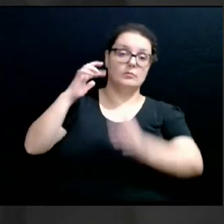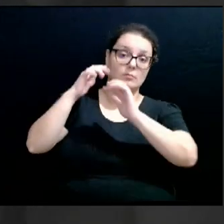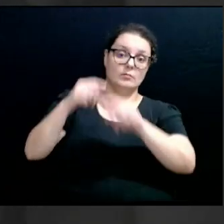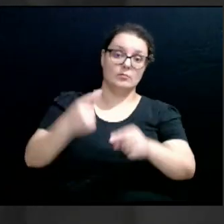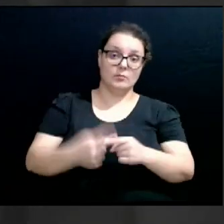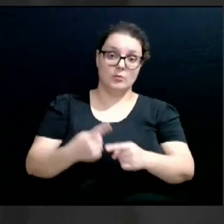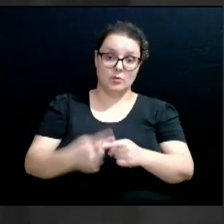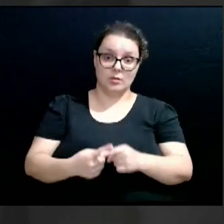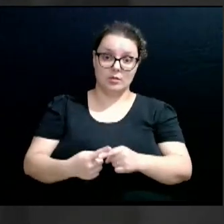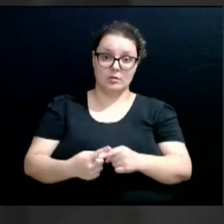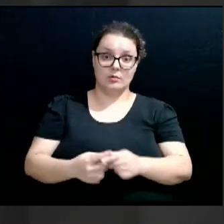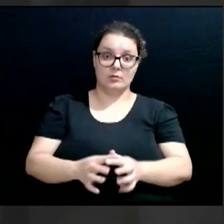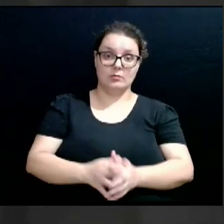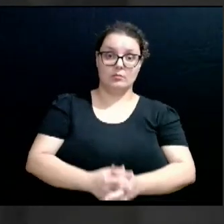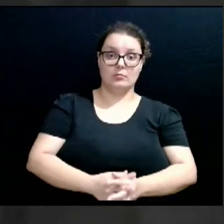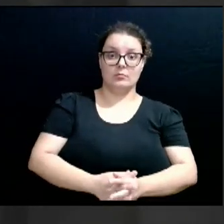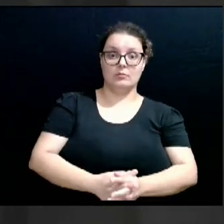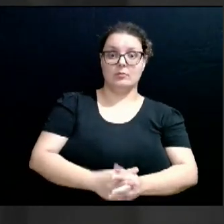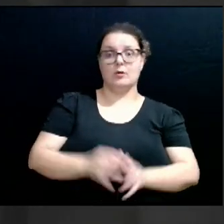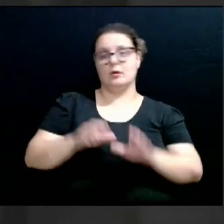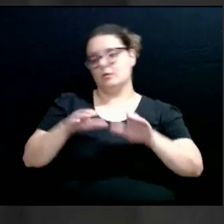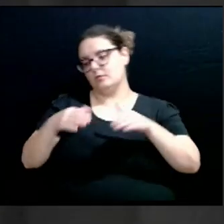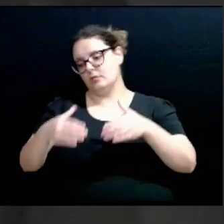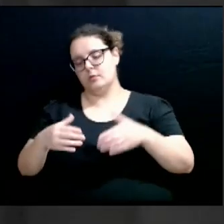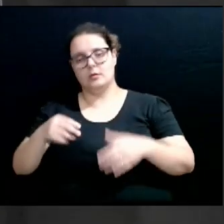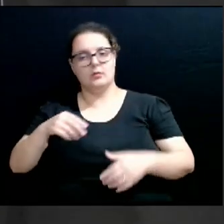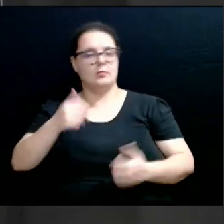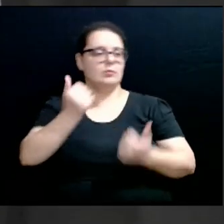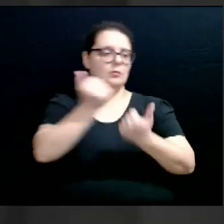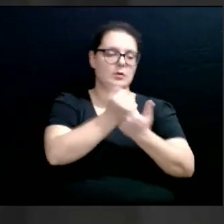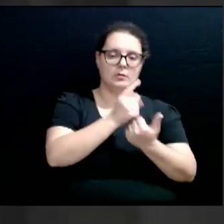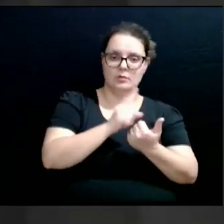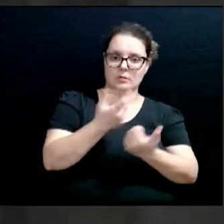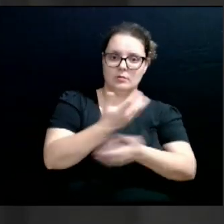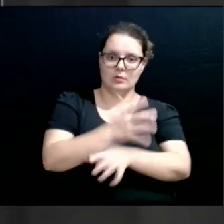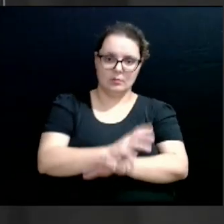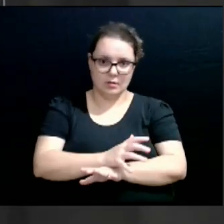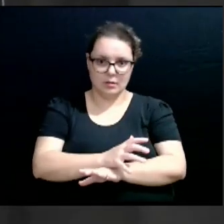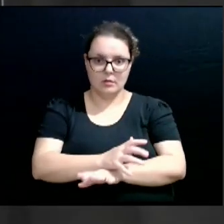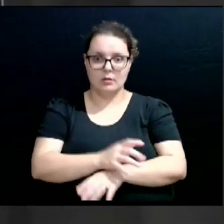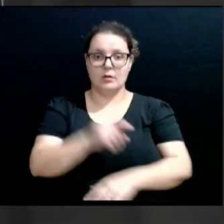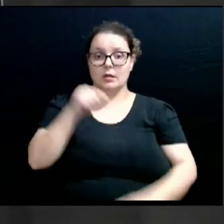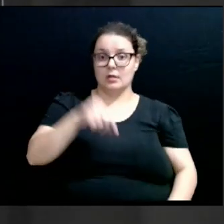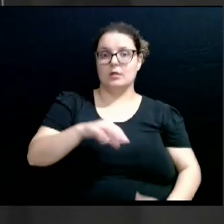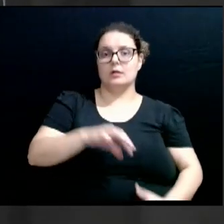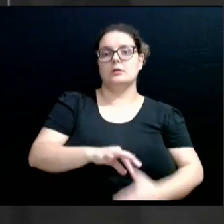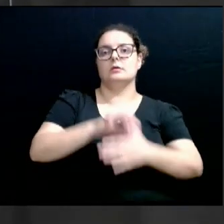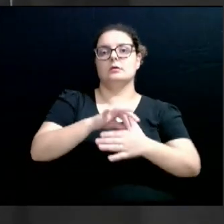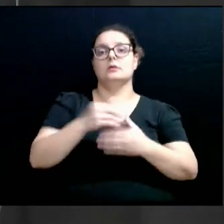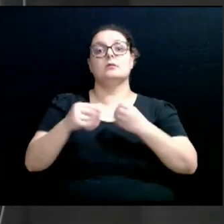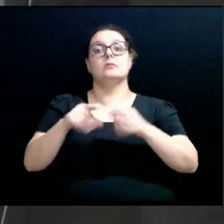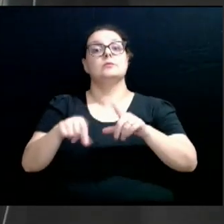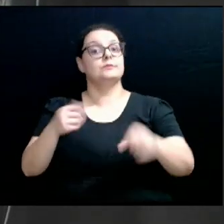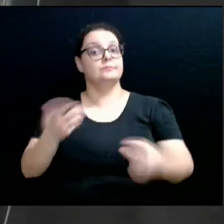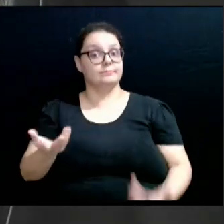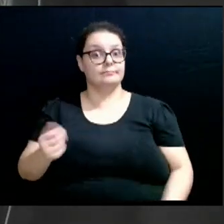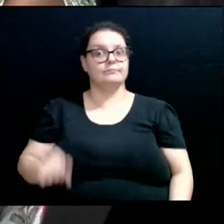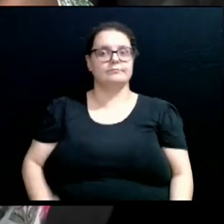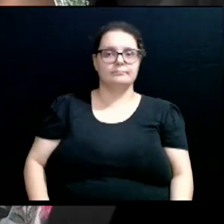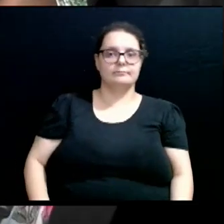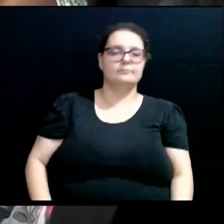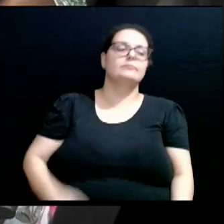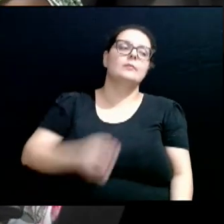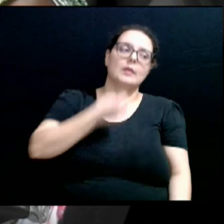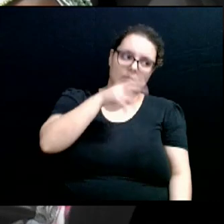um comissionado, a pessoa que está num cargo que não é vago, ela está naquela liderança. E como que a gente escolhe isso? Muito bem lembrado.